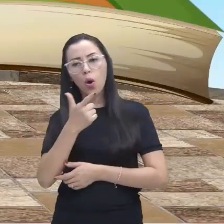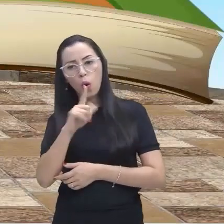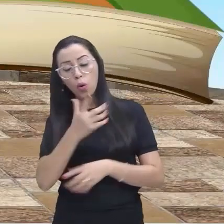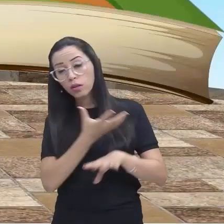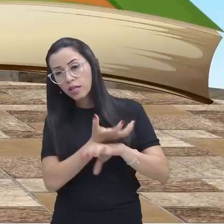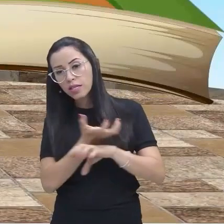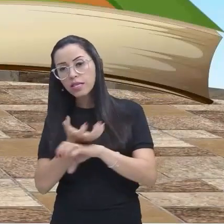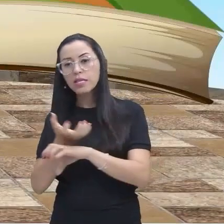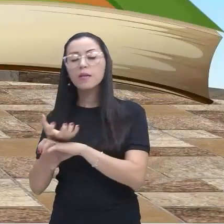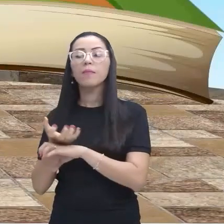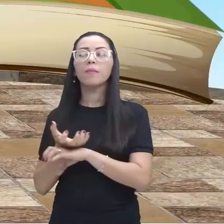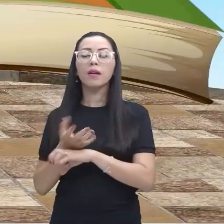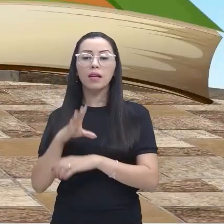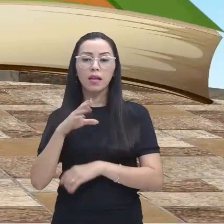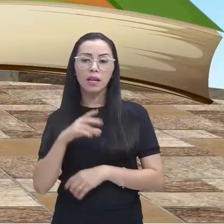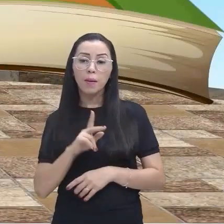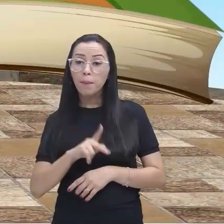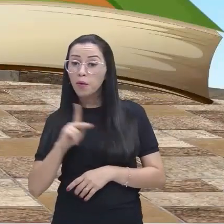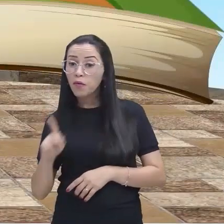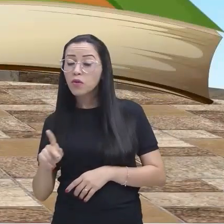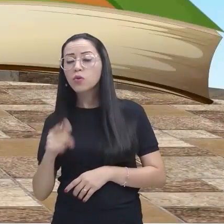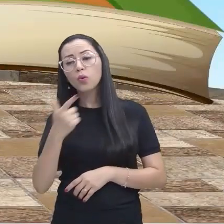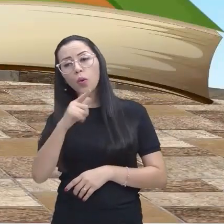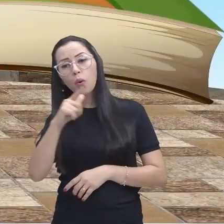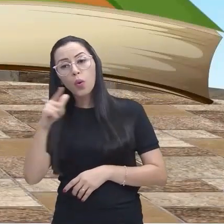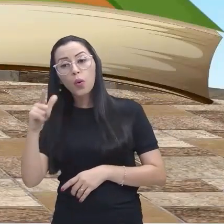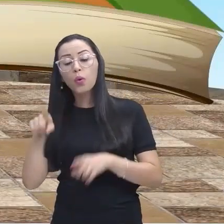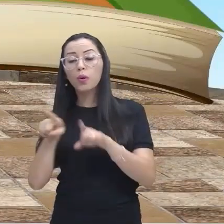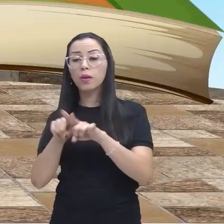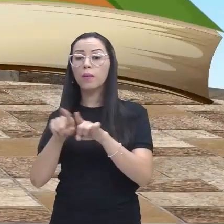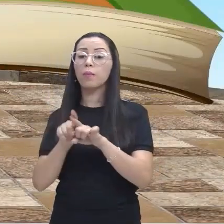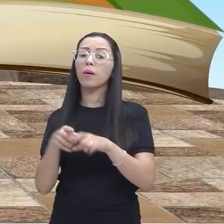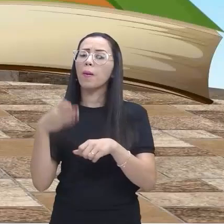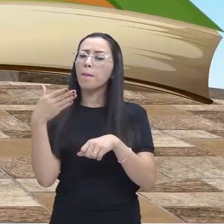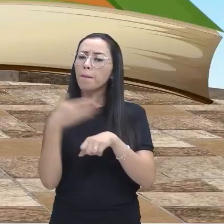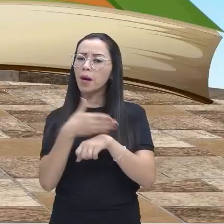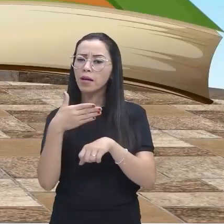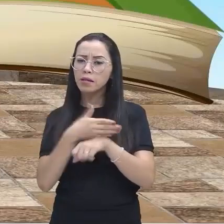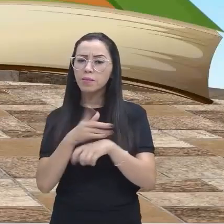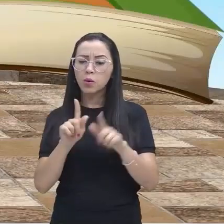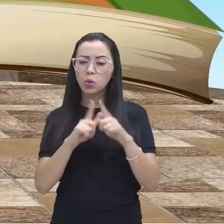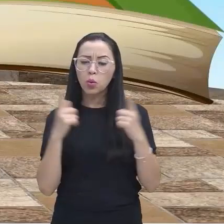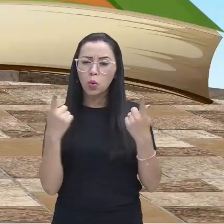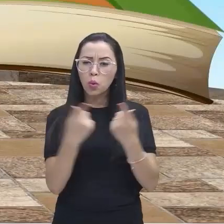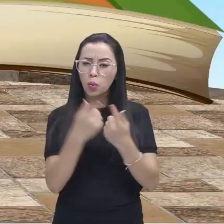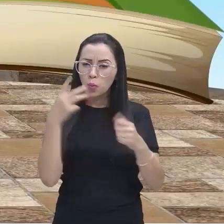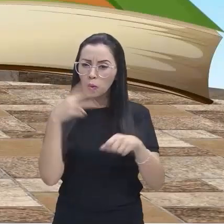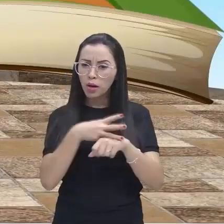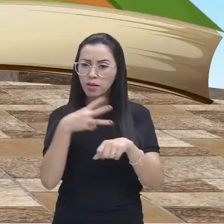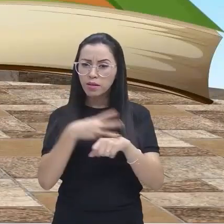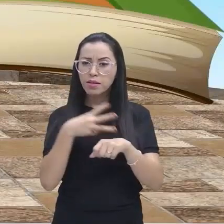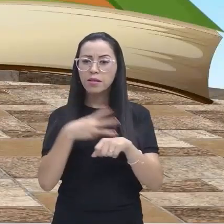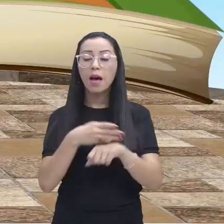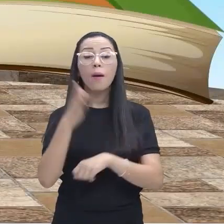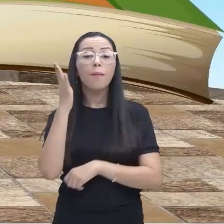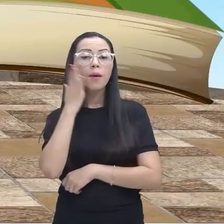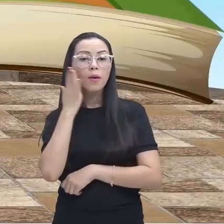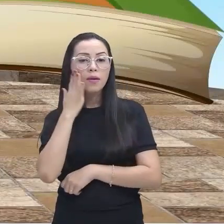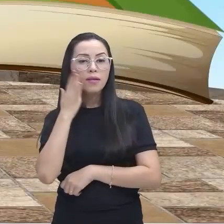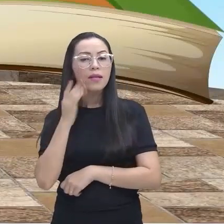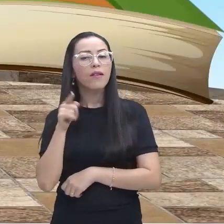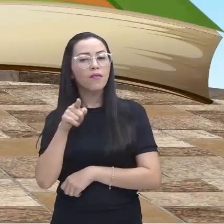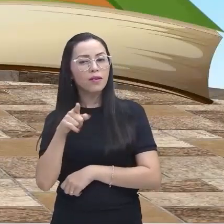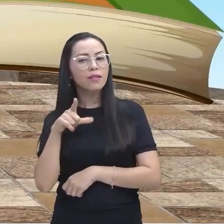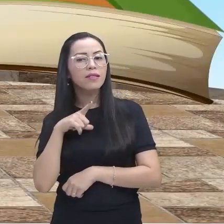professores e também participando de um grupo. Eu sei que você tem aí o seu grupinho com